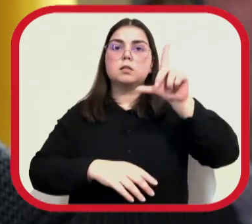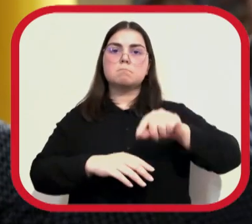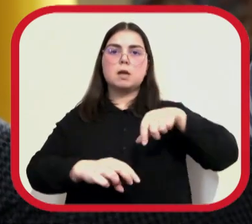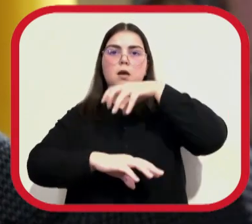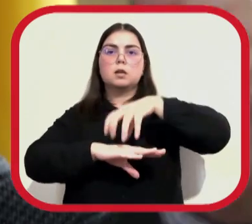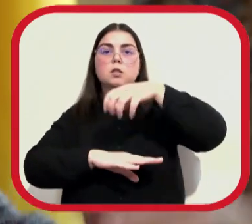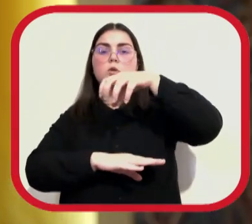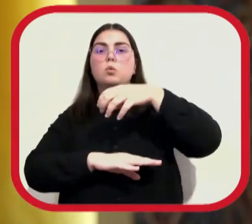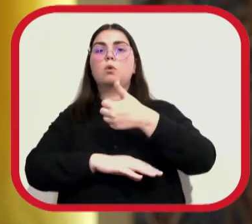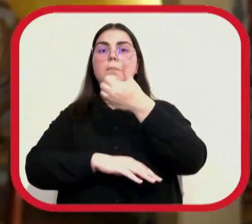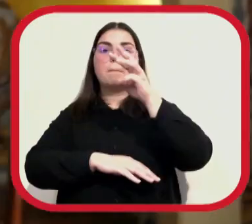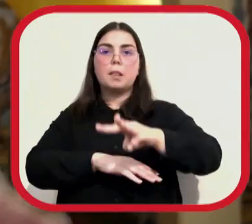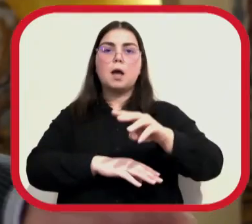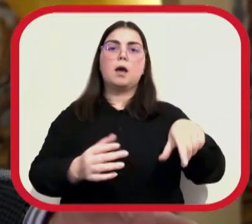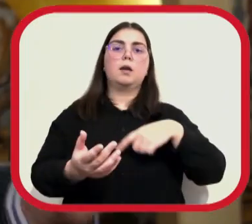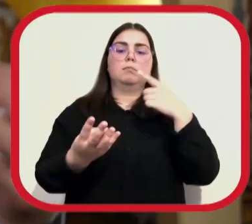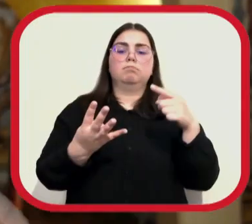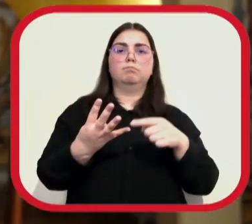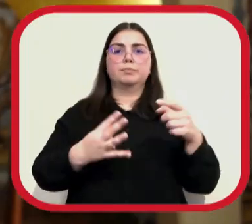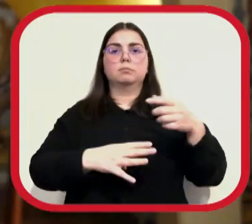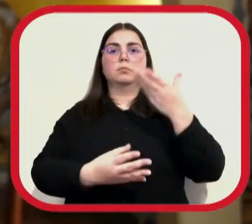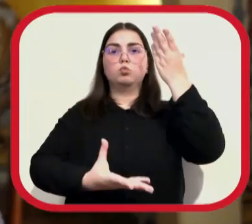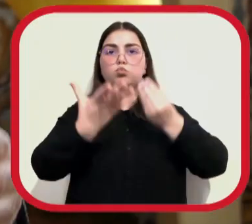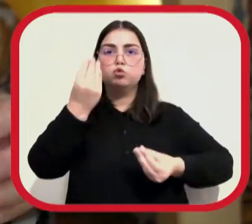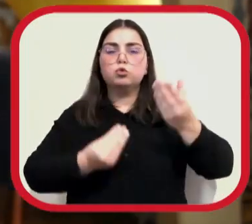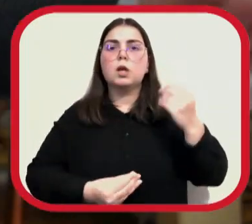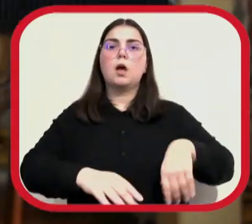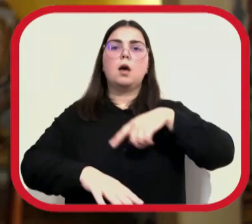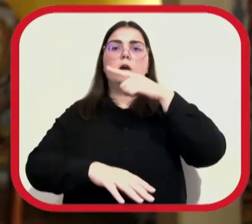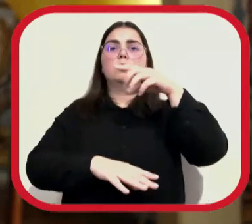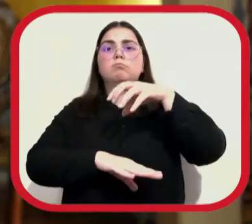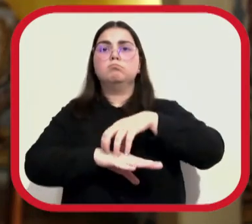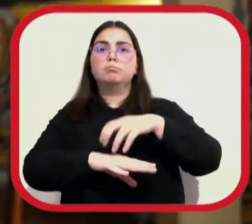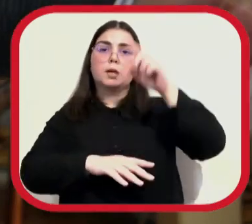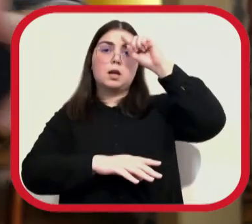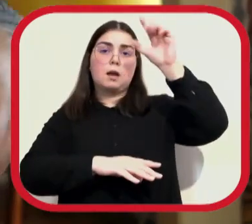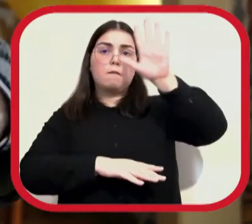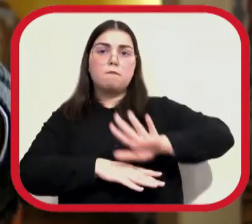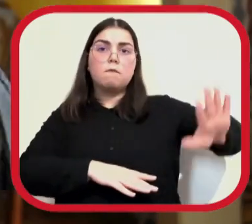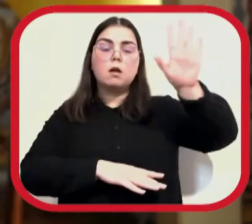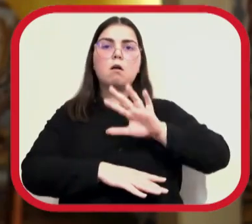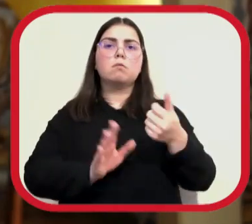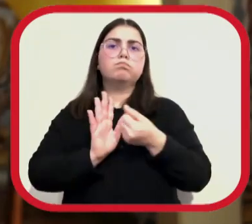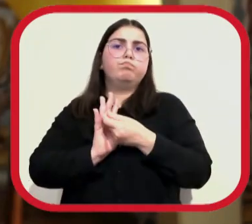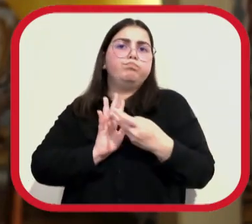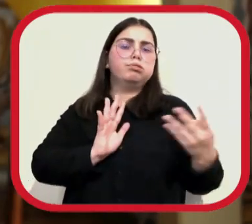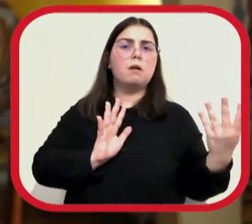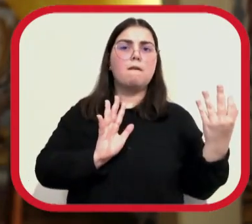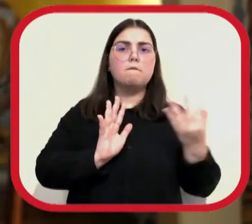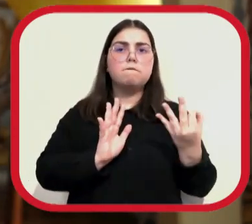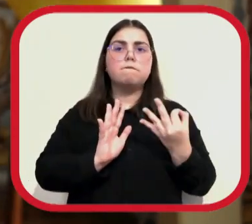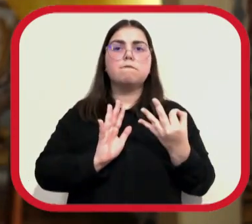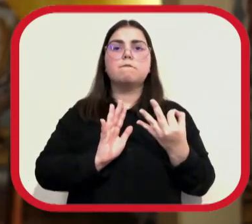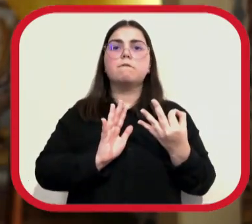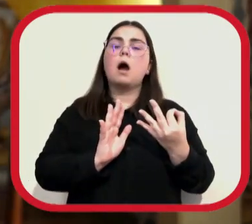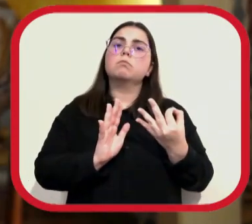de São Vicente de Torre de Belém, o Mosteiro de Jerónimos, a Corredoria Nacional. Há uma série de coisas que, para se